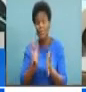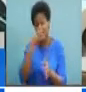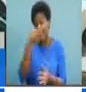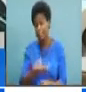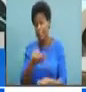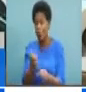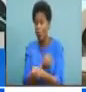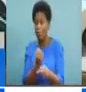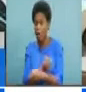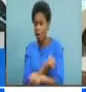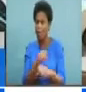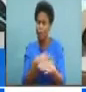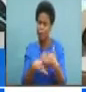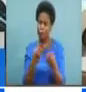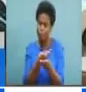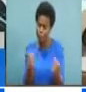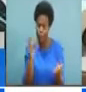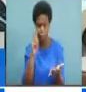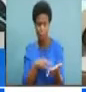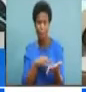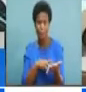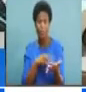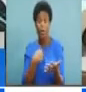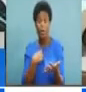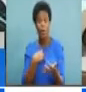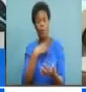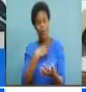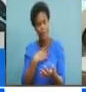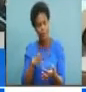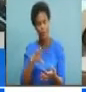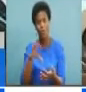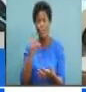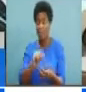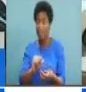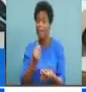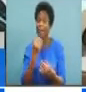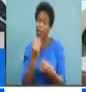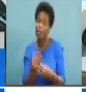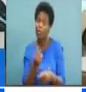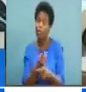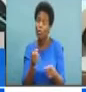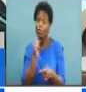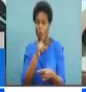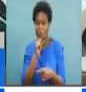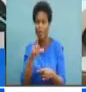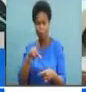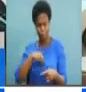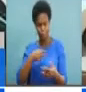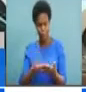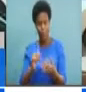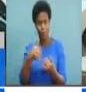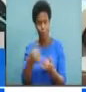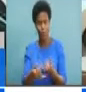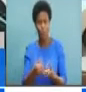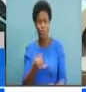trabalhar, produzir resultados. Eu gostaria de agradecer também, porque nós vamos ter a oportunidade de condecorar